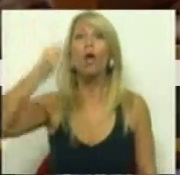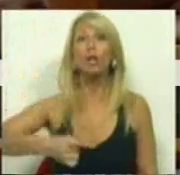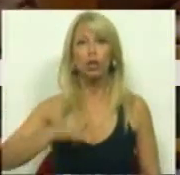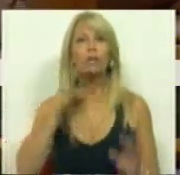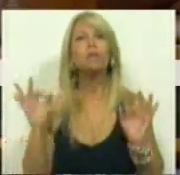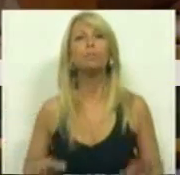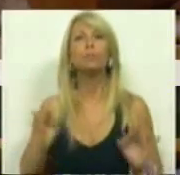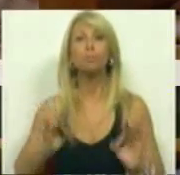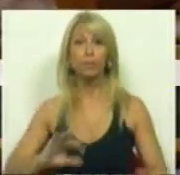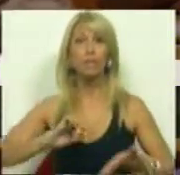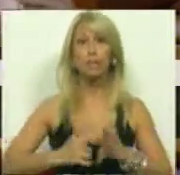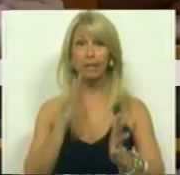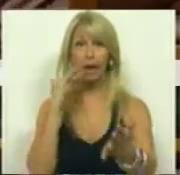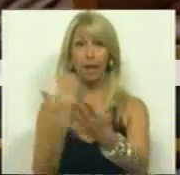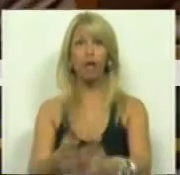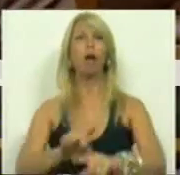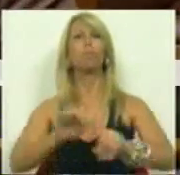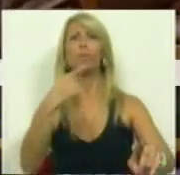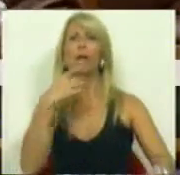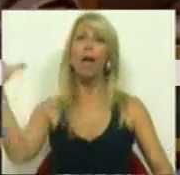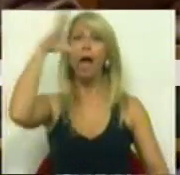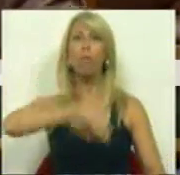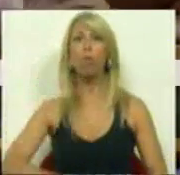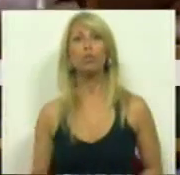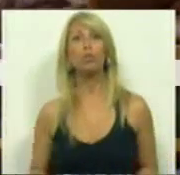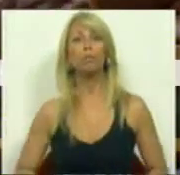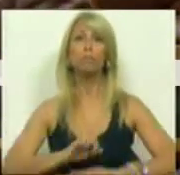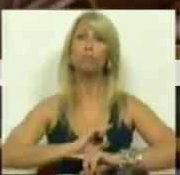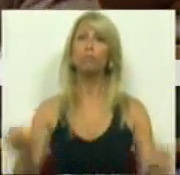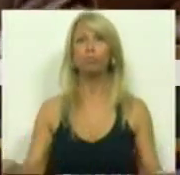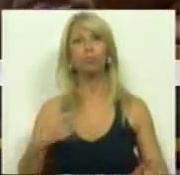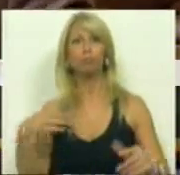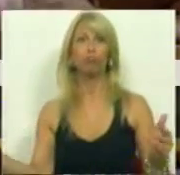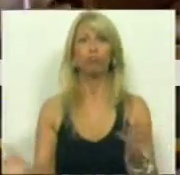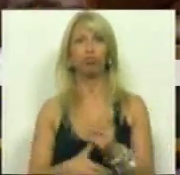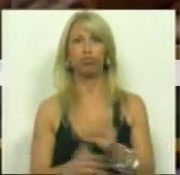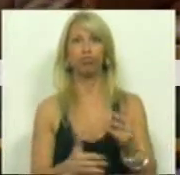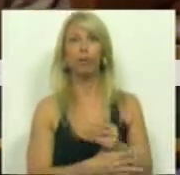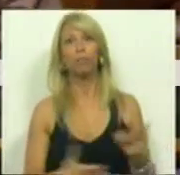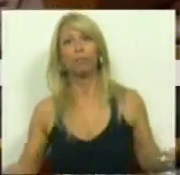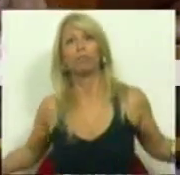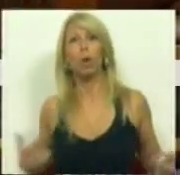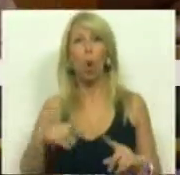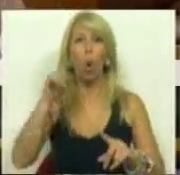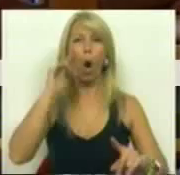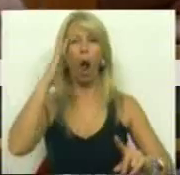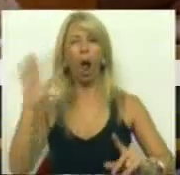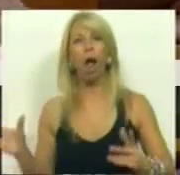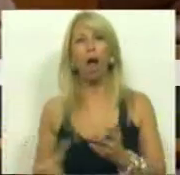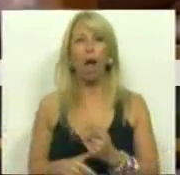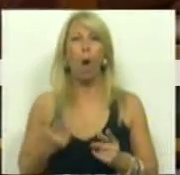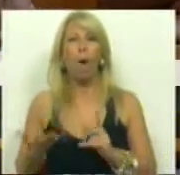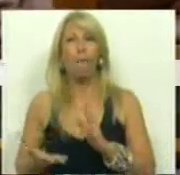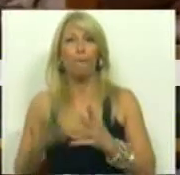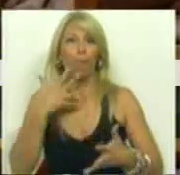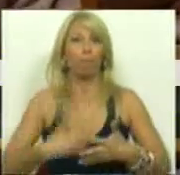absolutamente necessária para impedir o abuso, para impedir a usura, para impedir a agiotagem. Denunciámos ontem